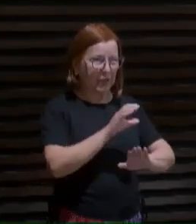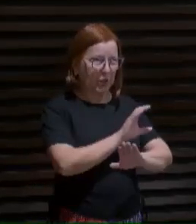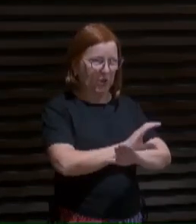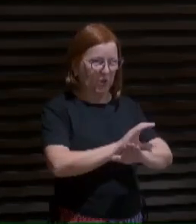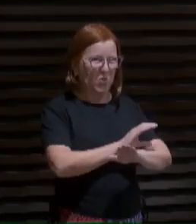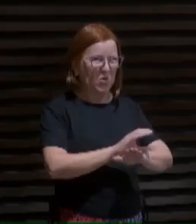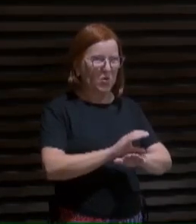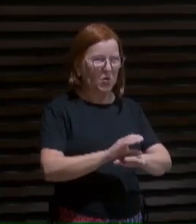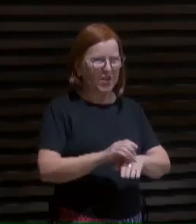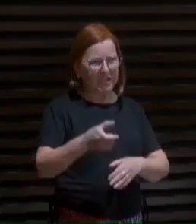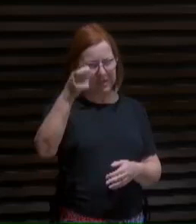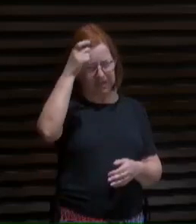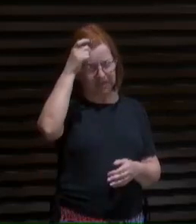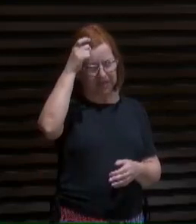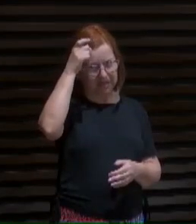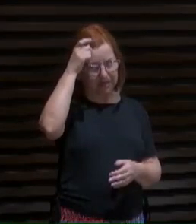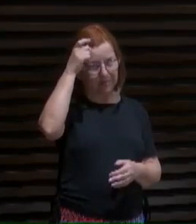endemoniamento,